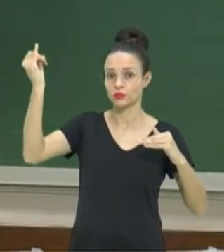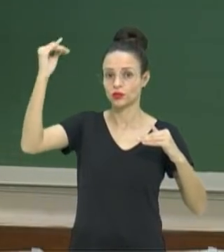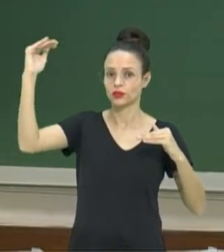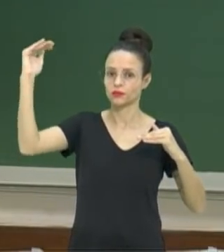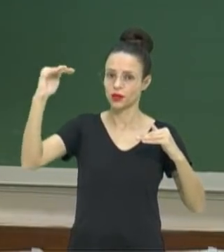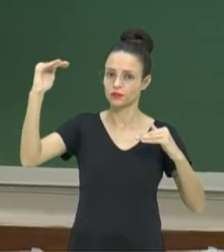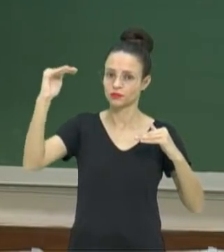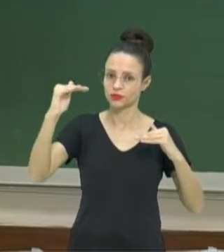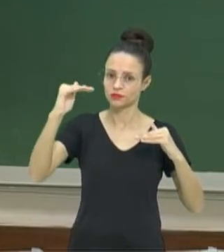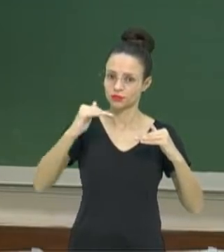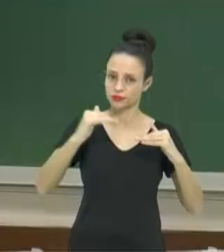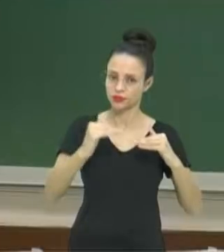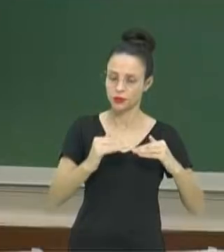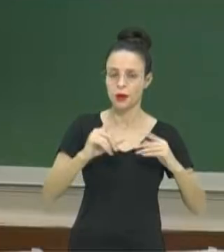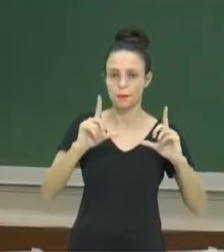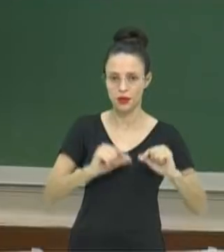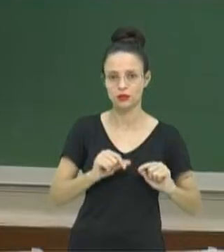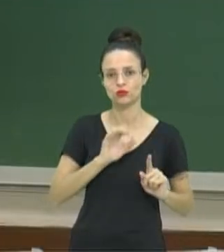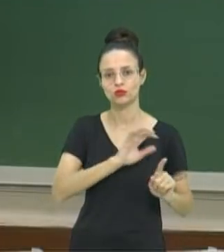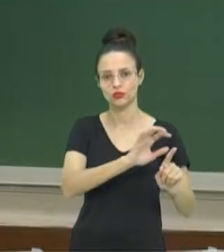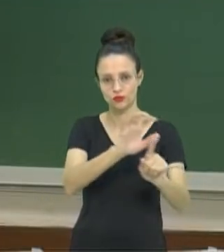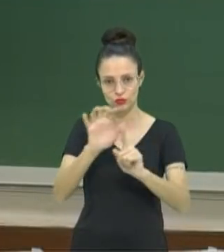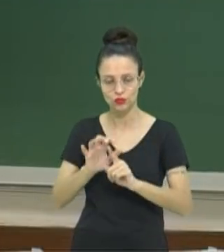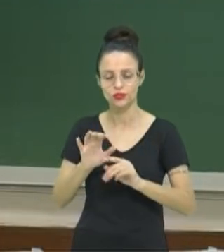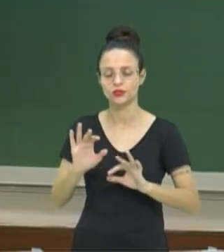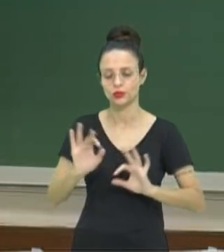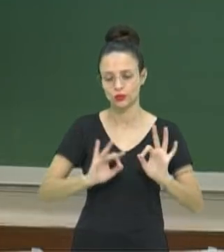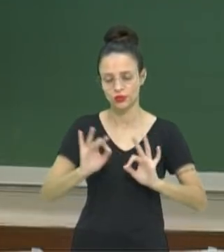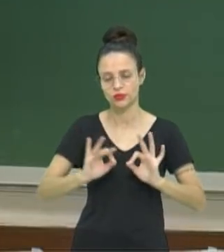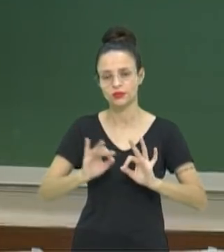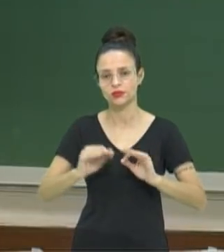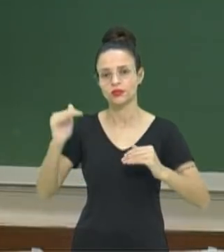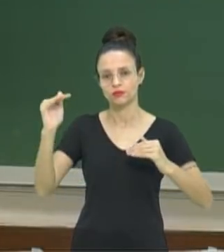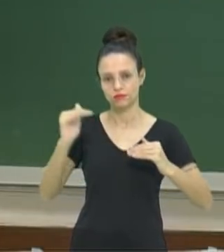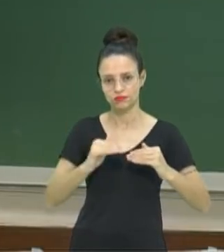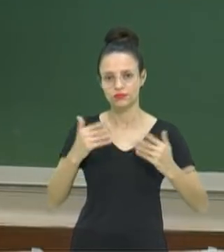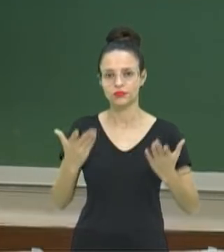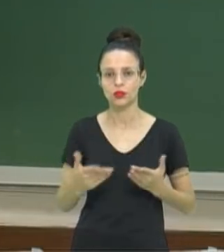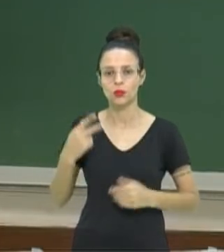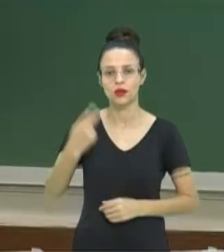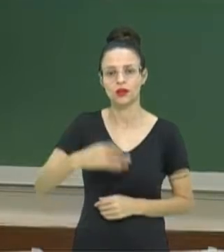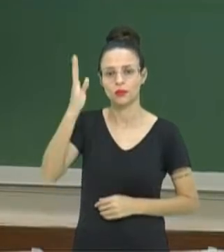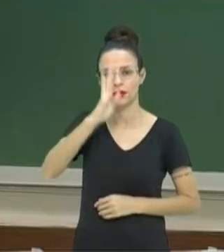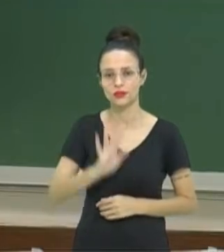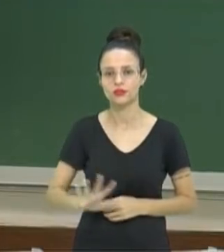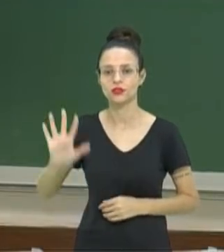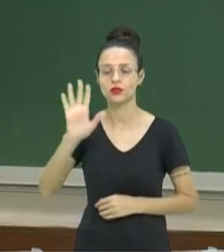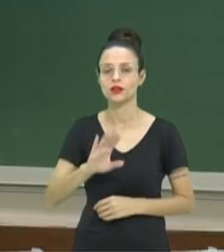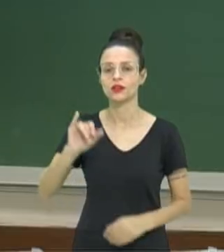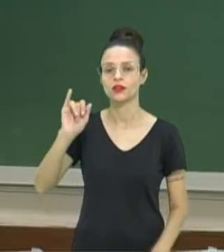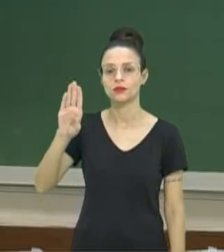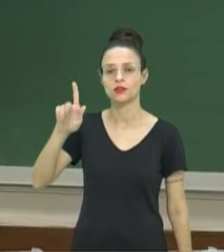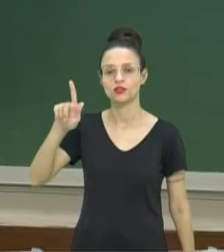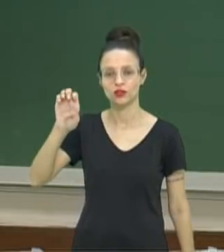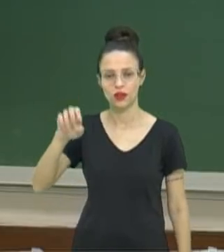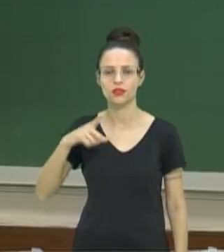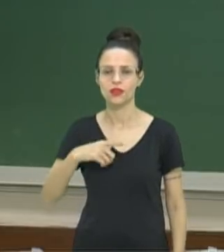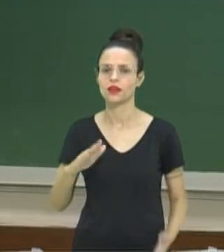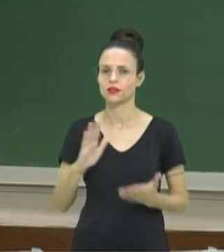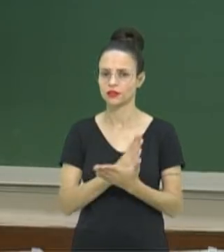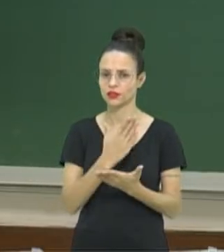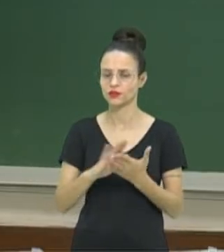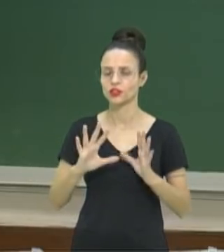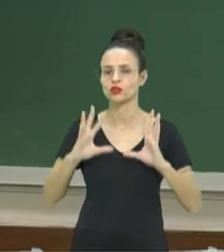outras com menor grau de influência vão se organizando ali. E aí nós temos no Brasil, se a gente pegar o IBGE, tem uma classificação